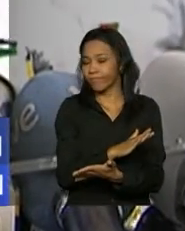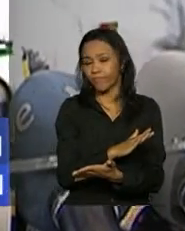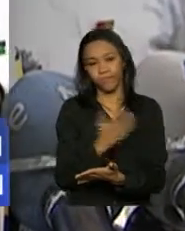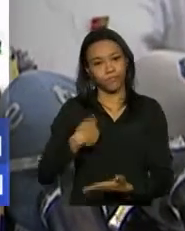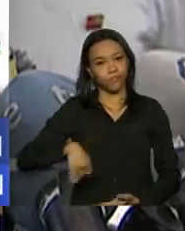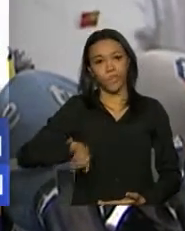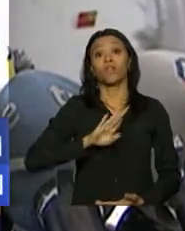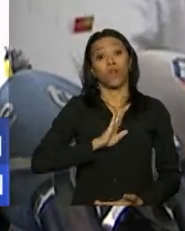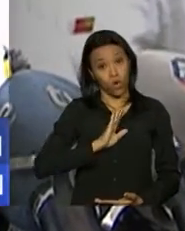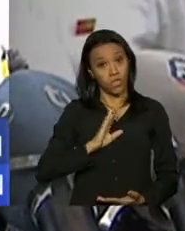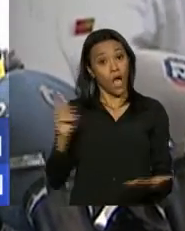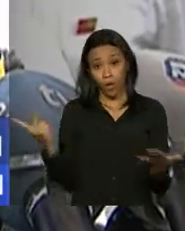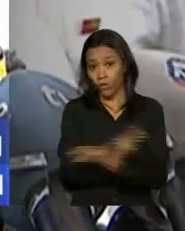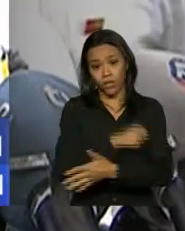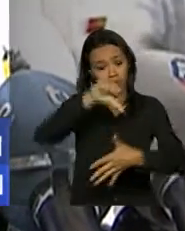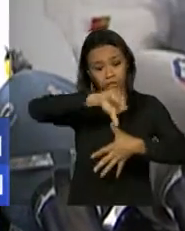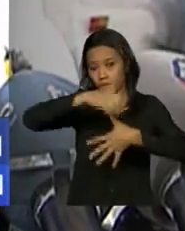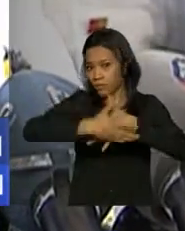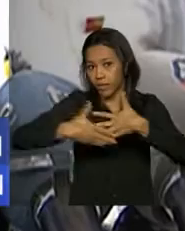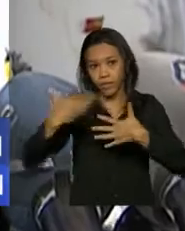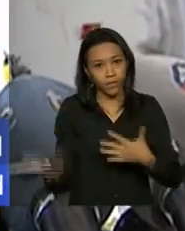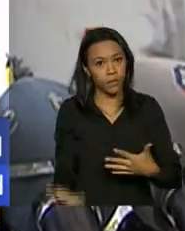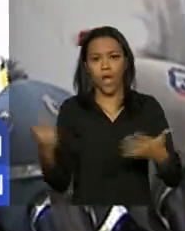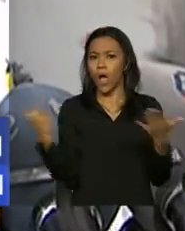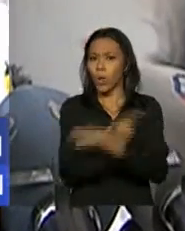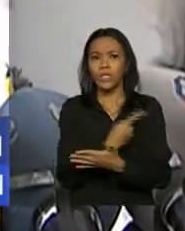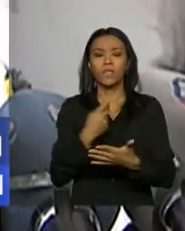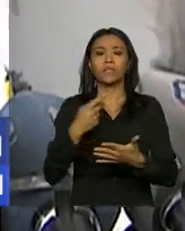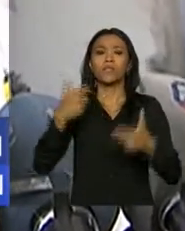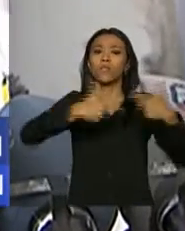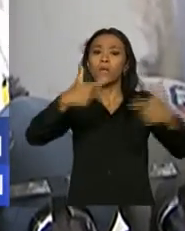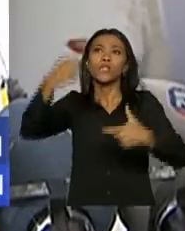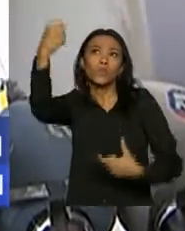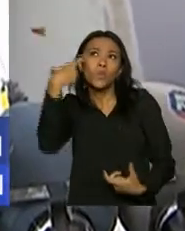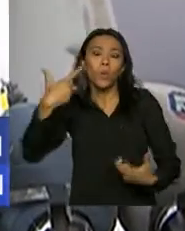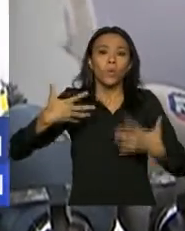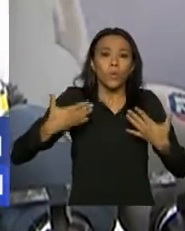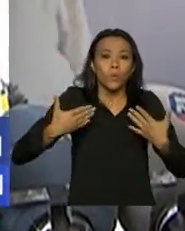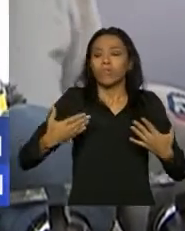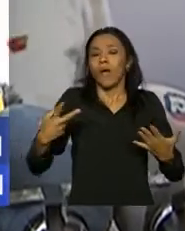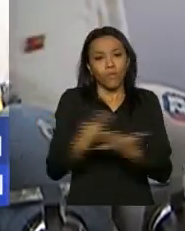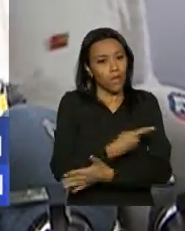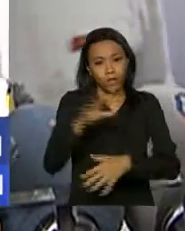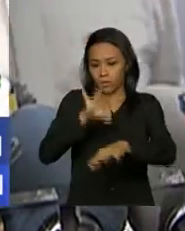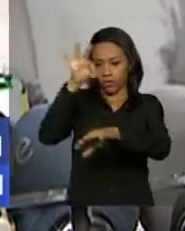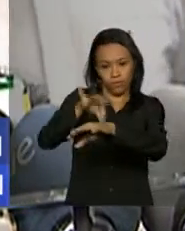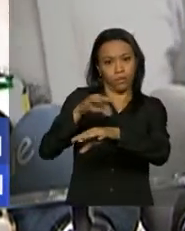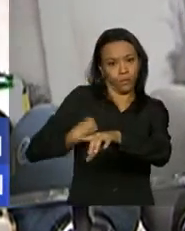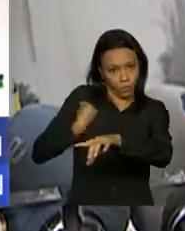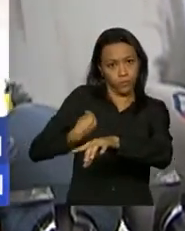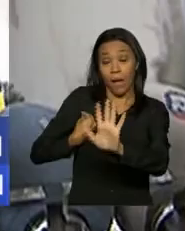ação que ocorre em toda a América Latina, em todos os lugares tropicais, que tem o mosquito Aedes aegypti. Agora,